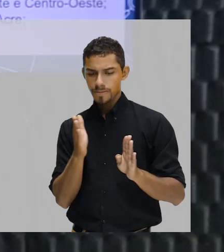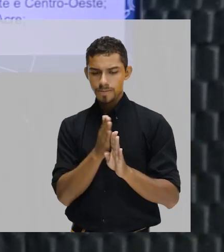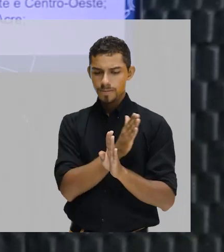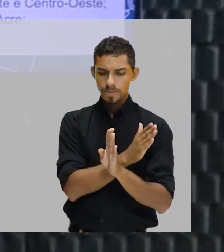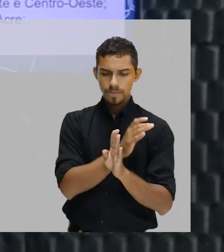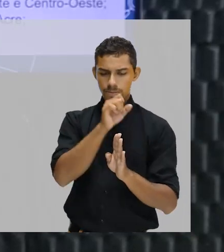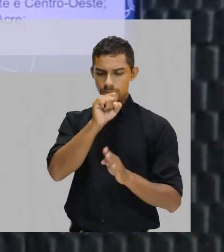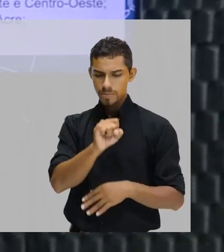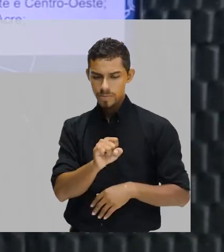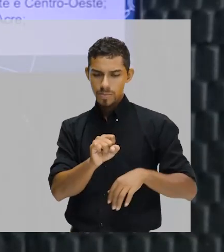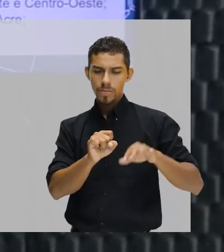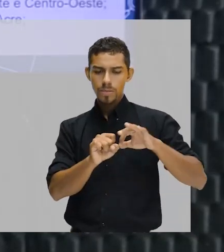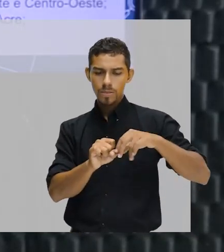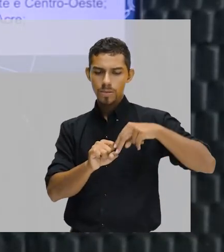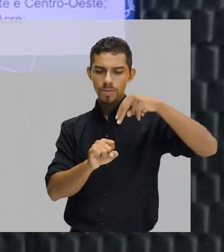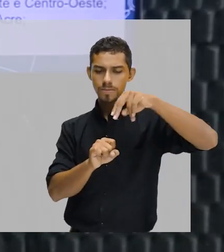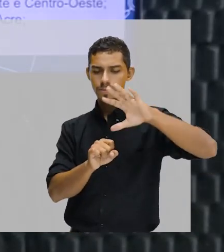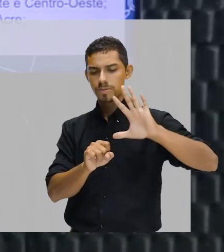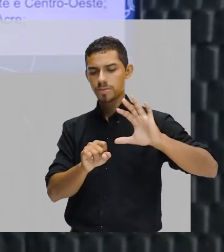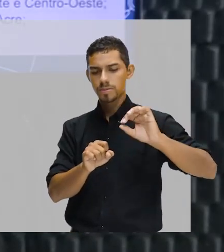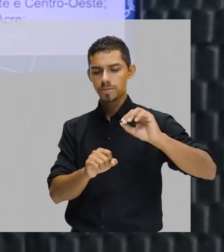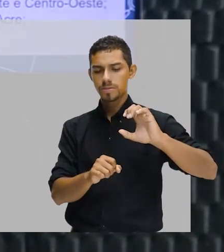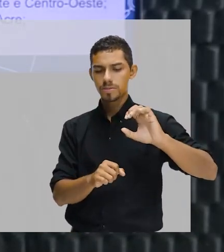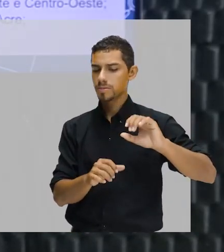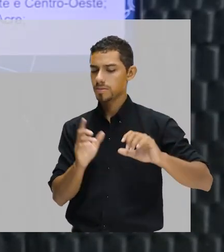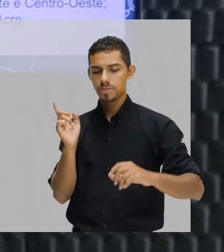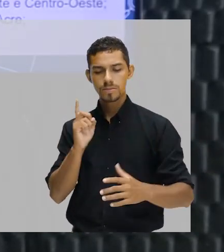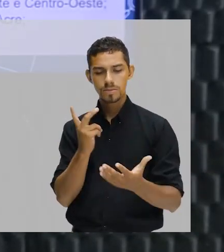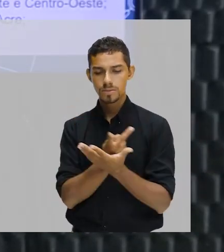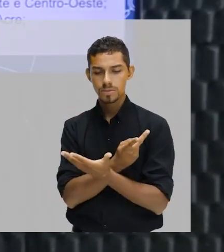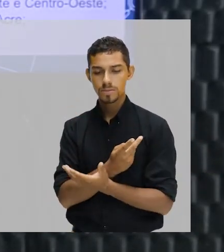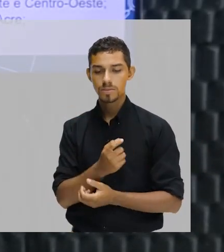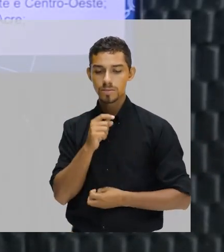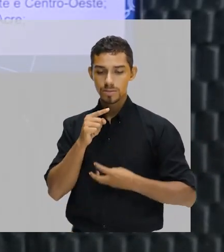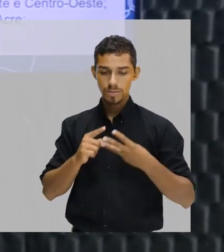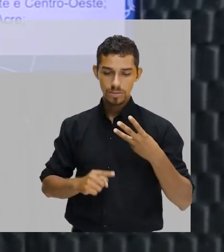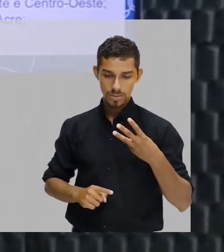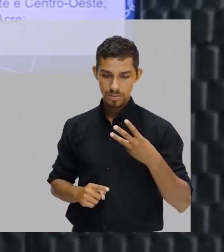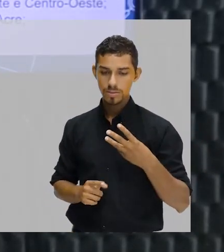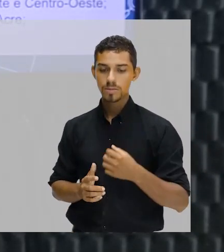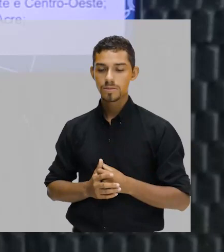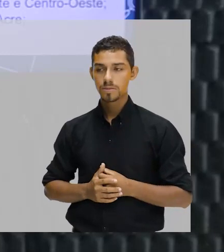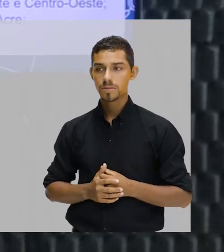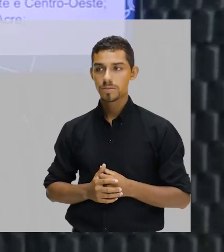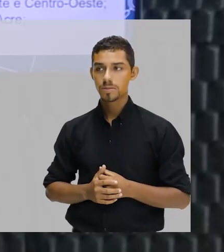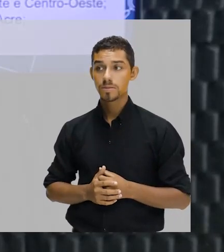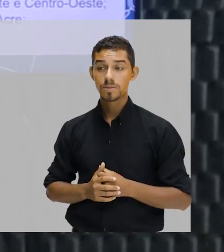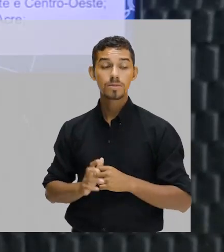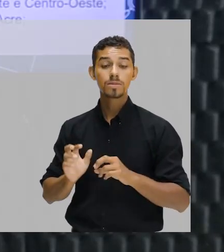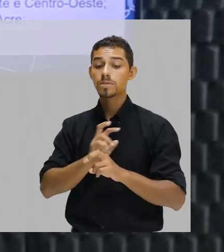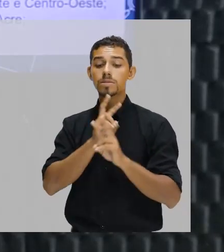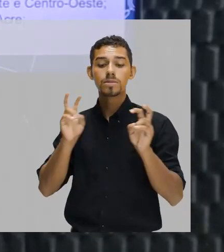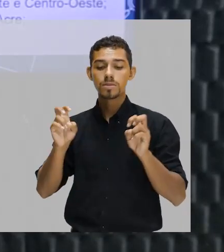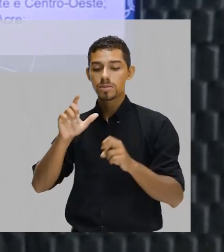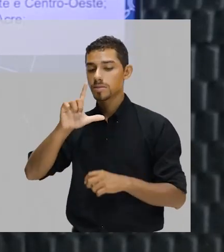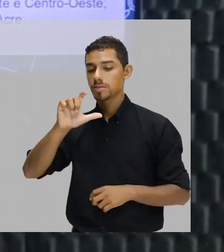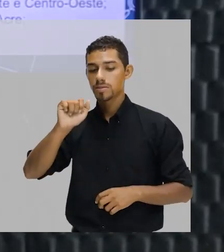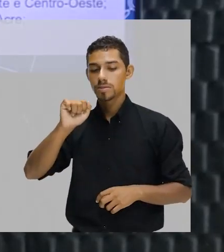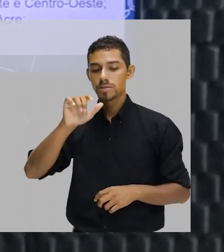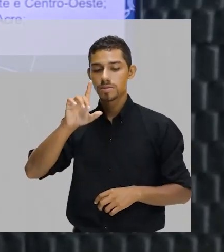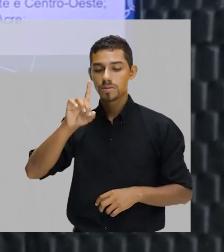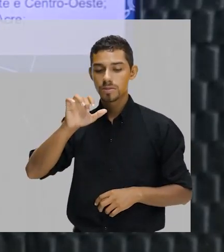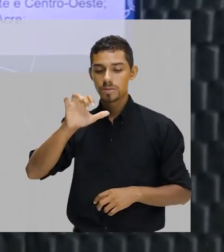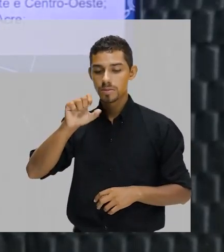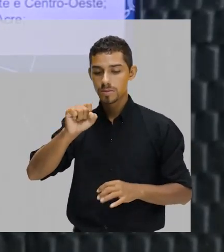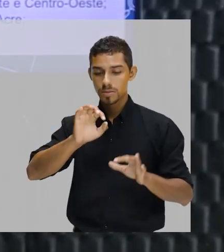sul e hemisfério ocidental. Errado. O Brasil está situado em 3 hemisférios, tá, gente? E em relação à nossa latitude, como eu já te